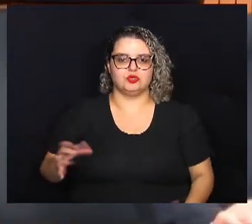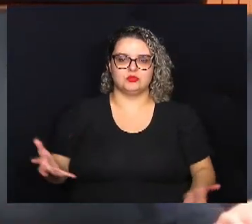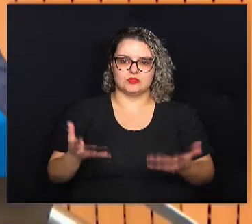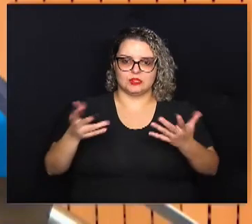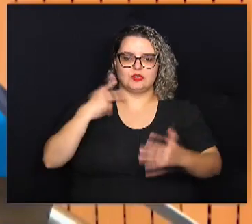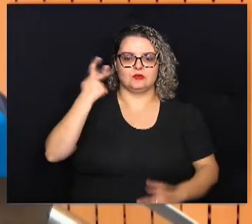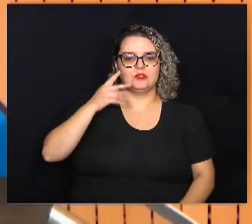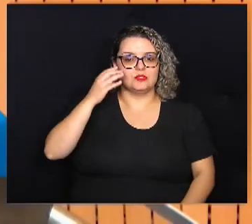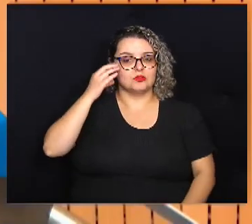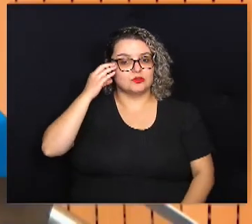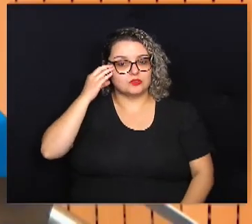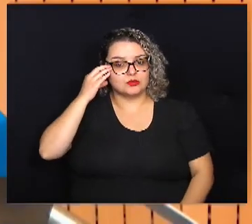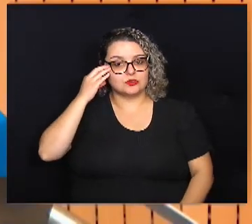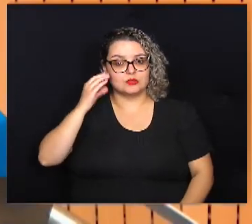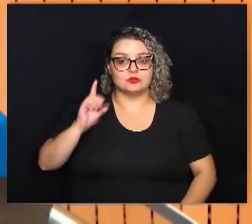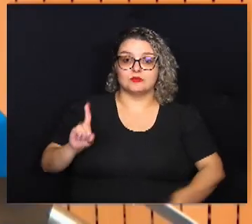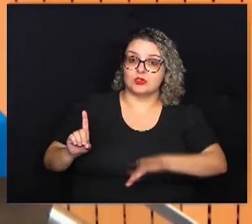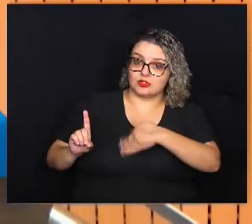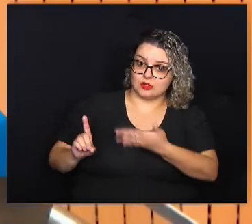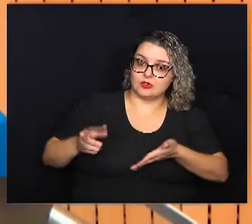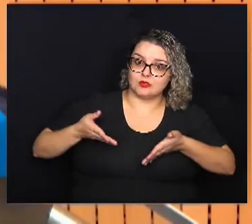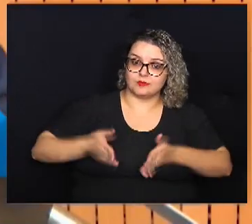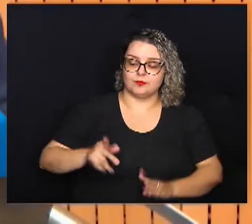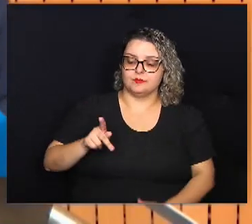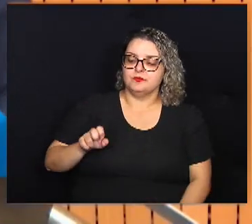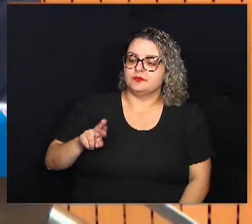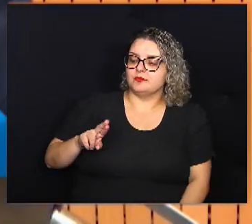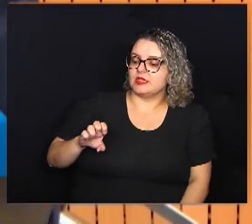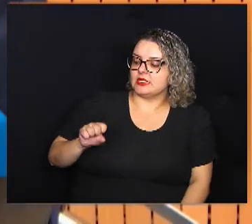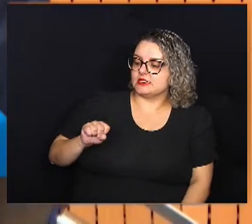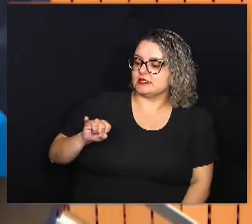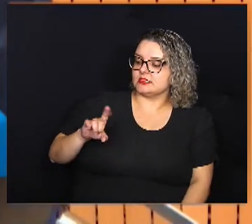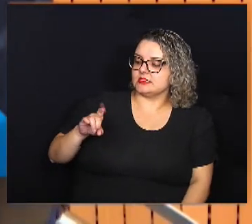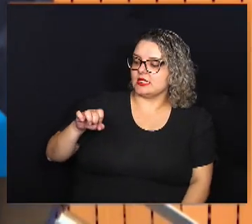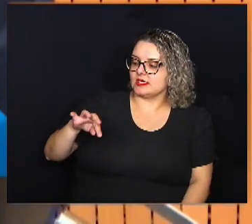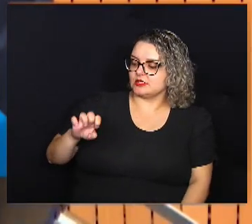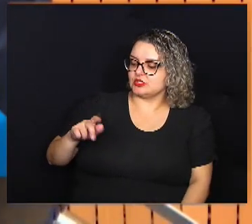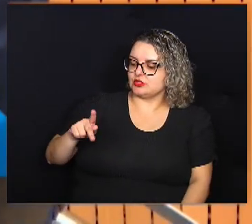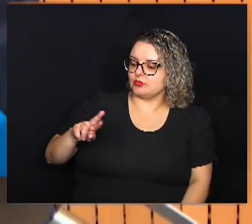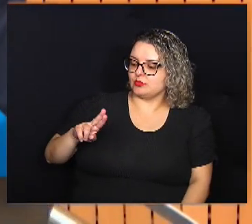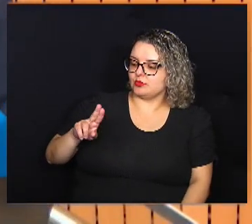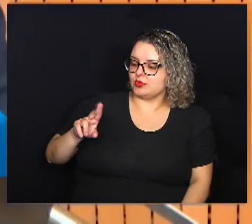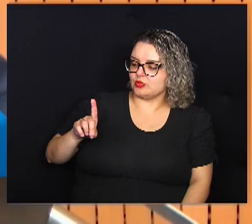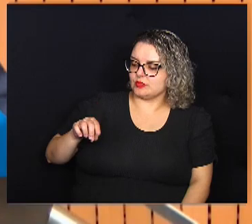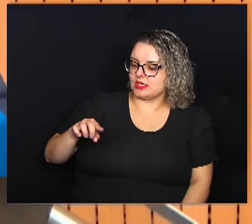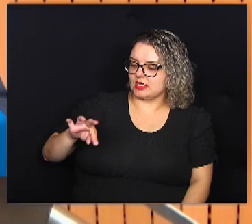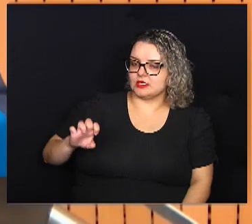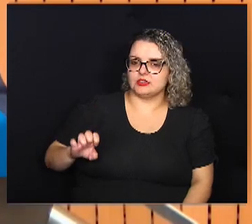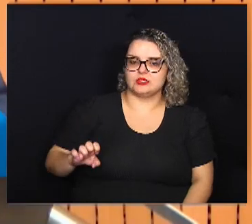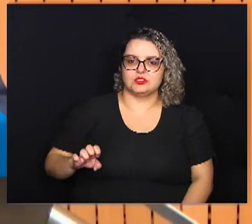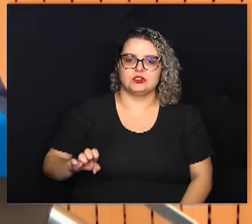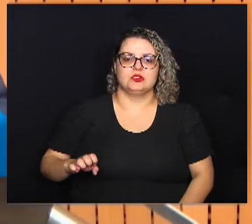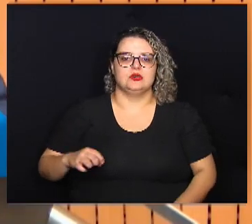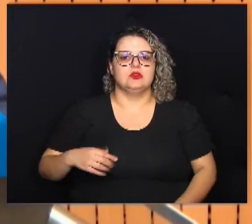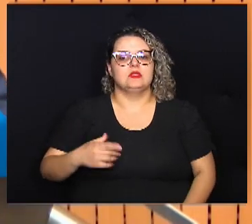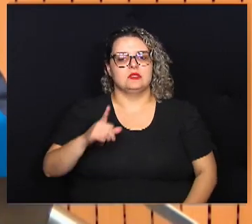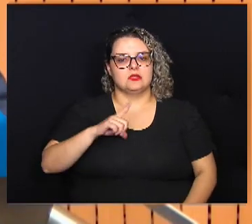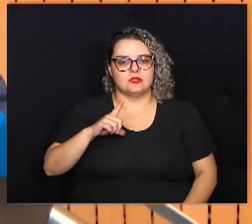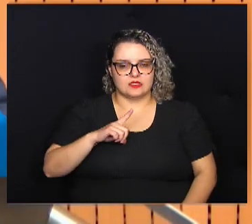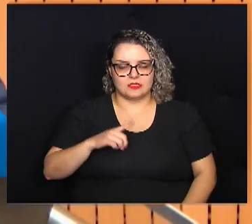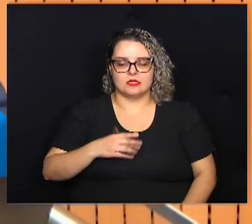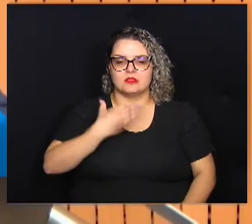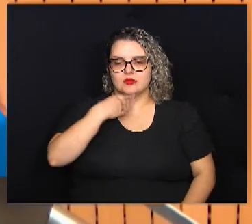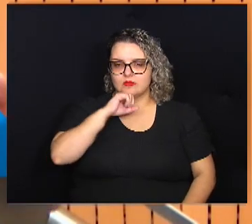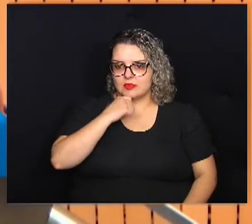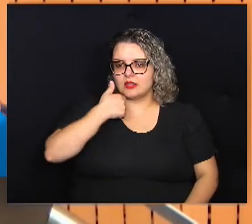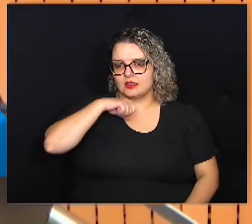Luiz Cirilo. O homenageado nasceu em Presidente Prudente. É filho do senhor Jorge Thanos e da senhora Inês Vieira Ribeiro